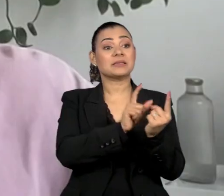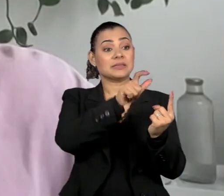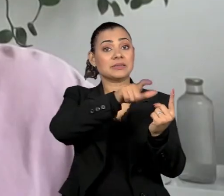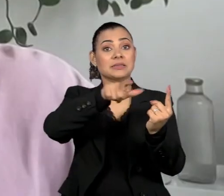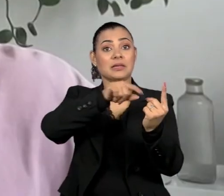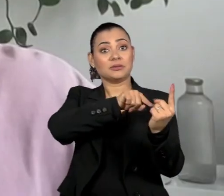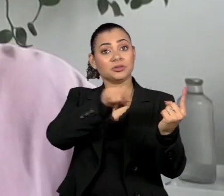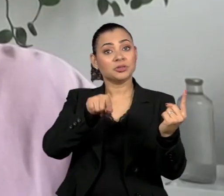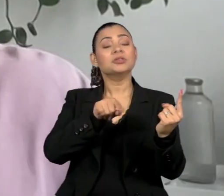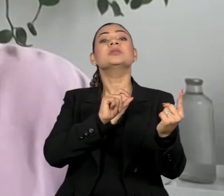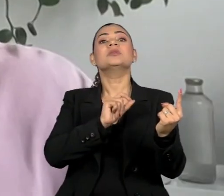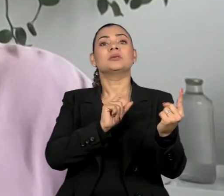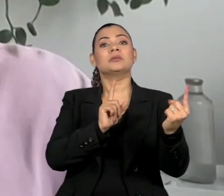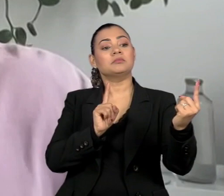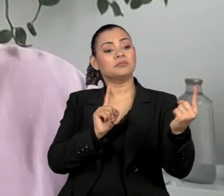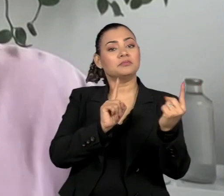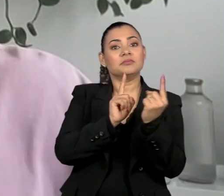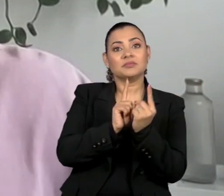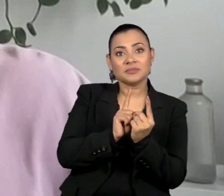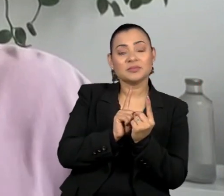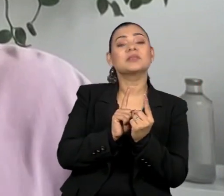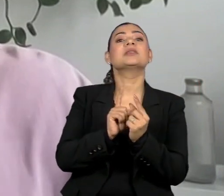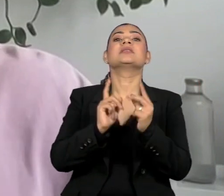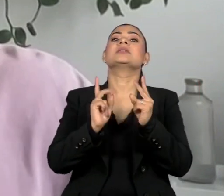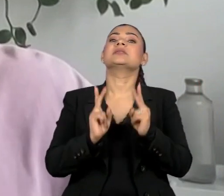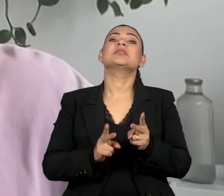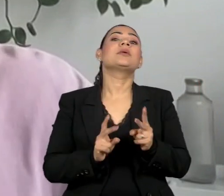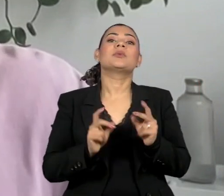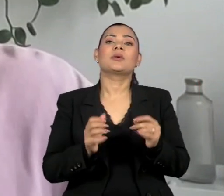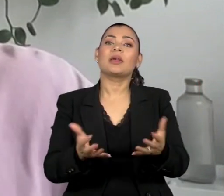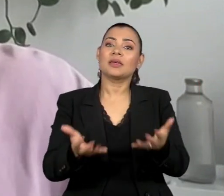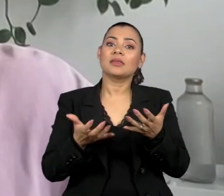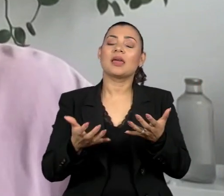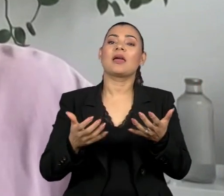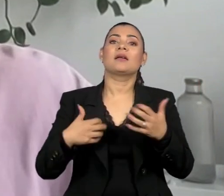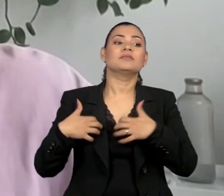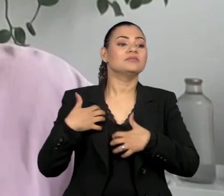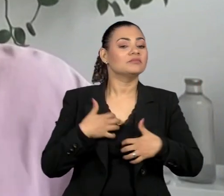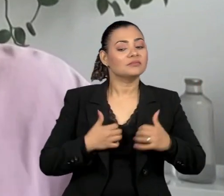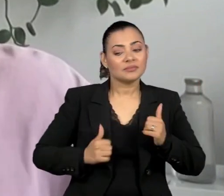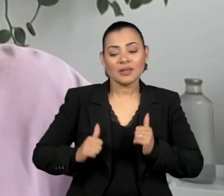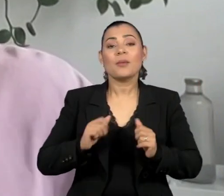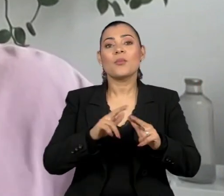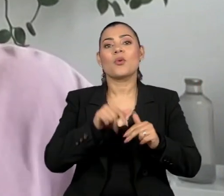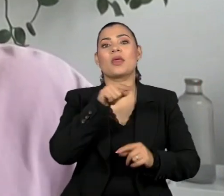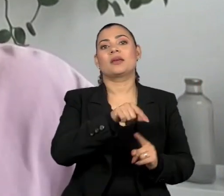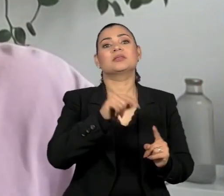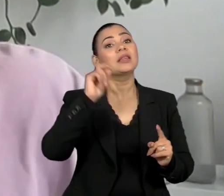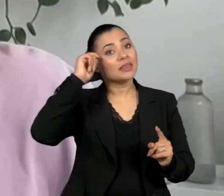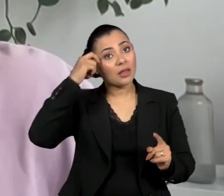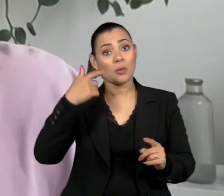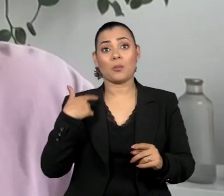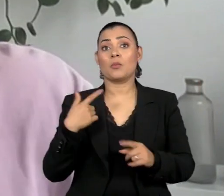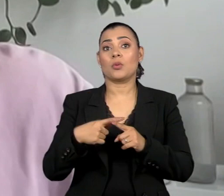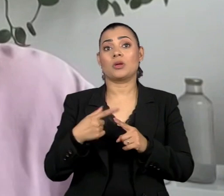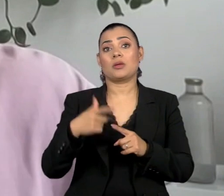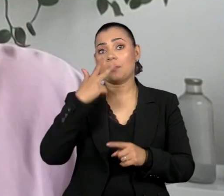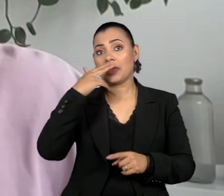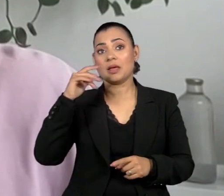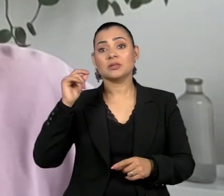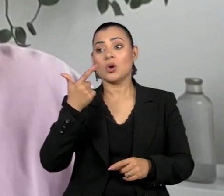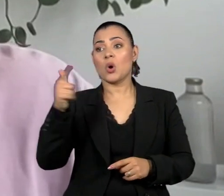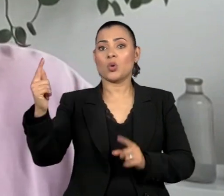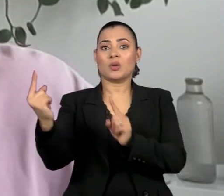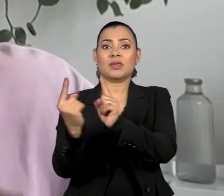chegam para a Afro Saúde, eles vêm justamente com essa inquietação, né? De ter sido ou destratado em